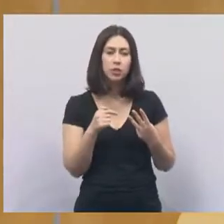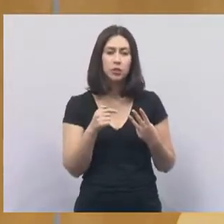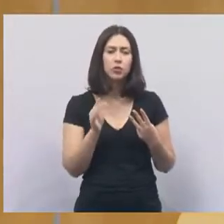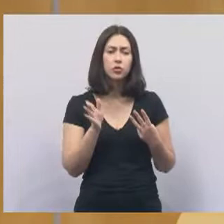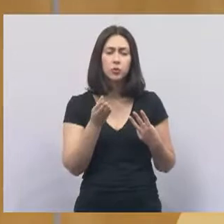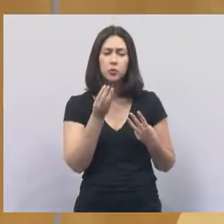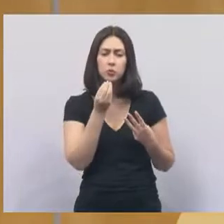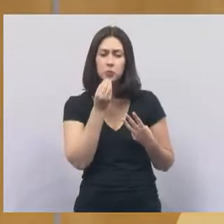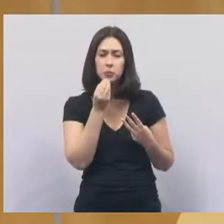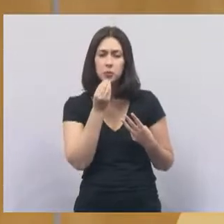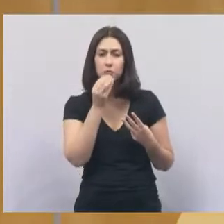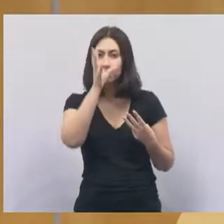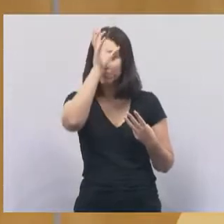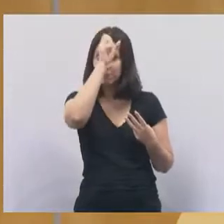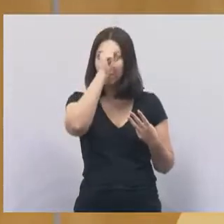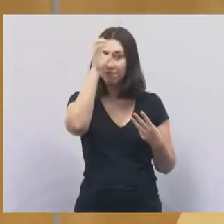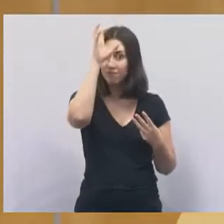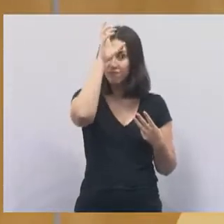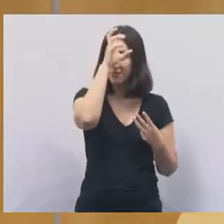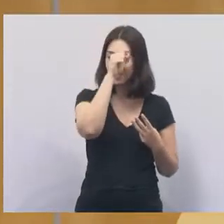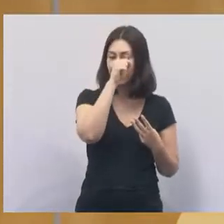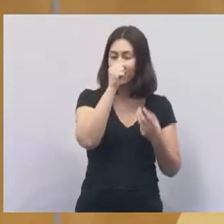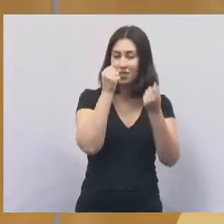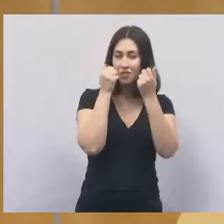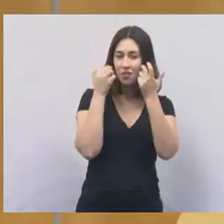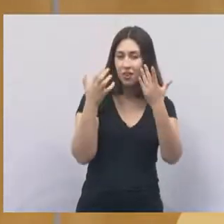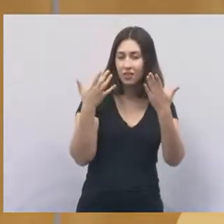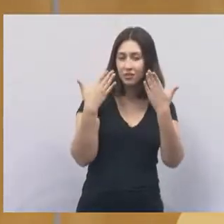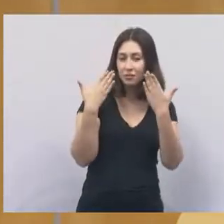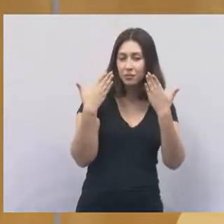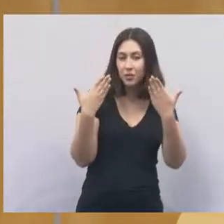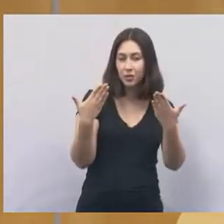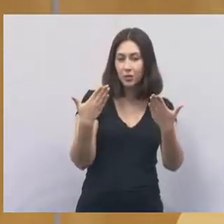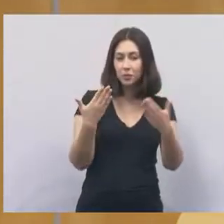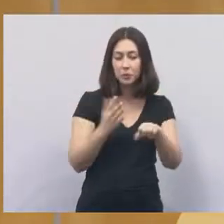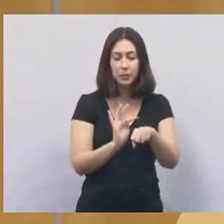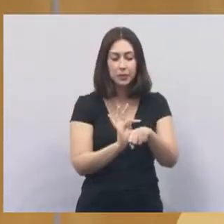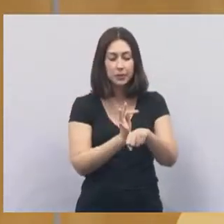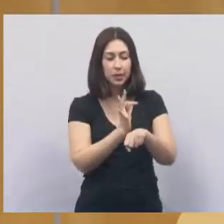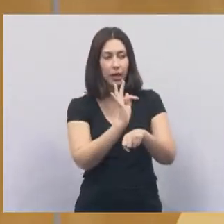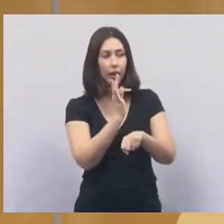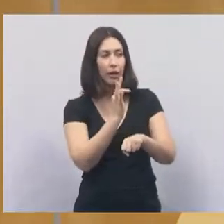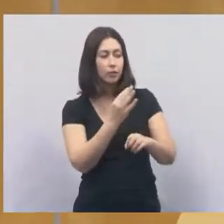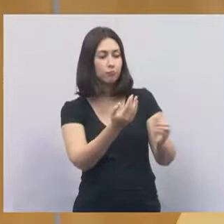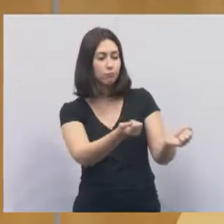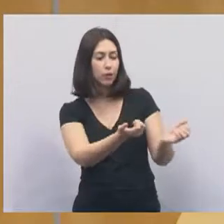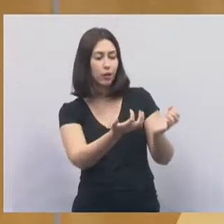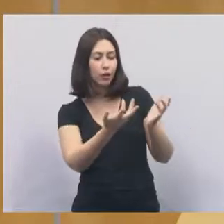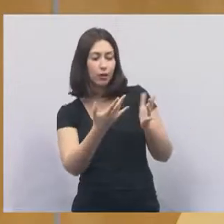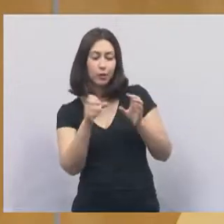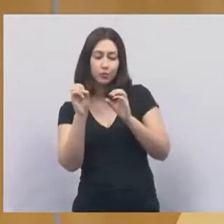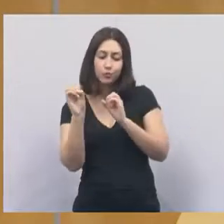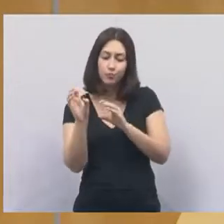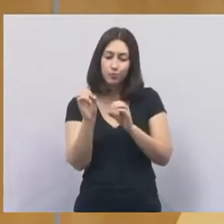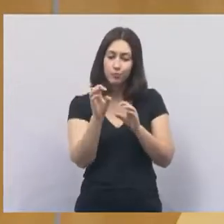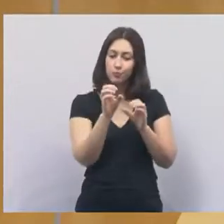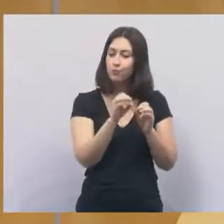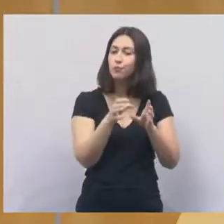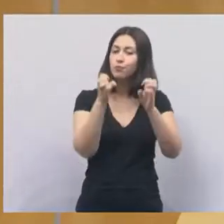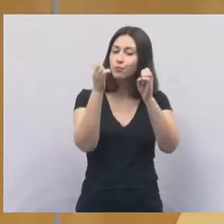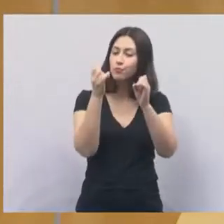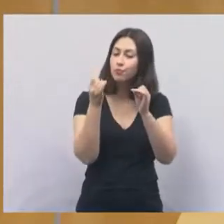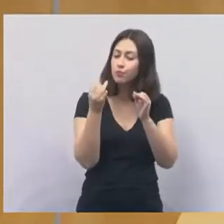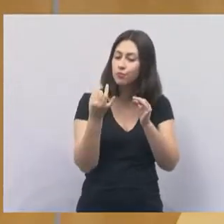a oportunidade de aprender bastante com audiências públicas com técnicos vindo até aqui falando sobre